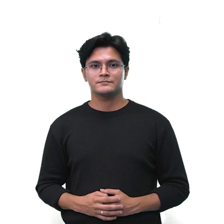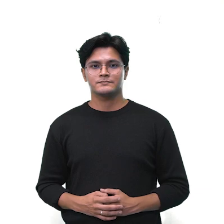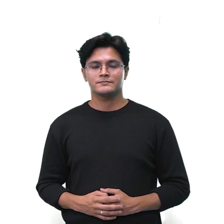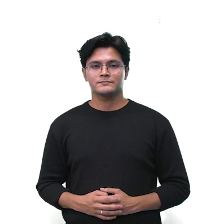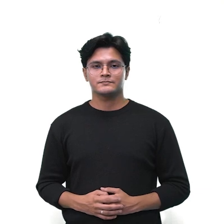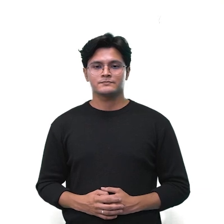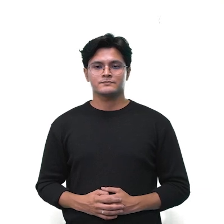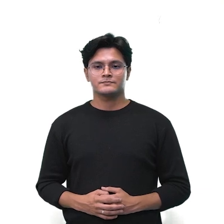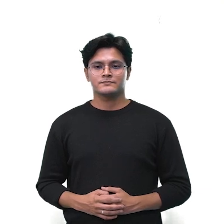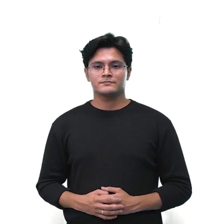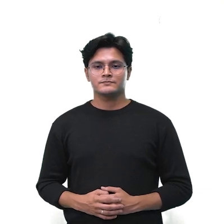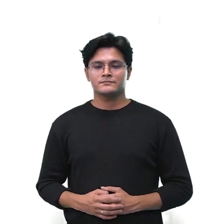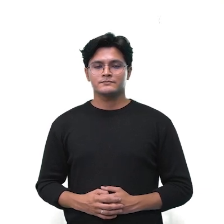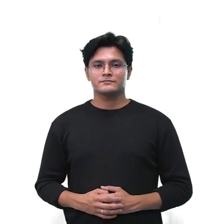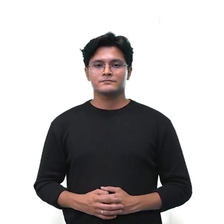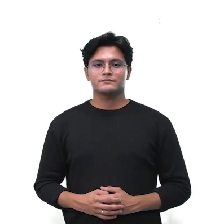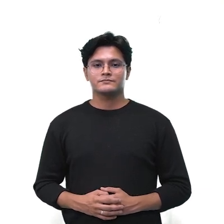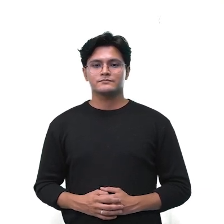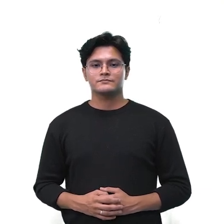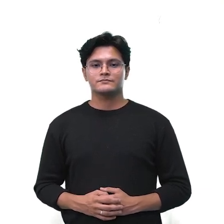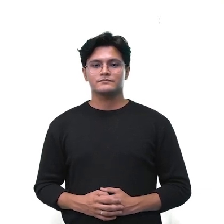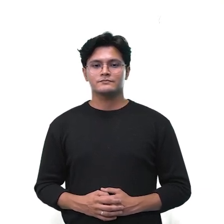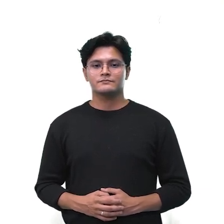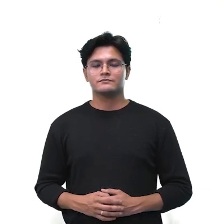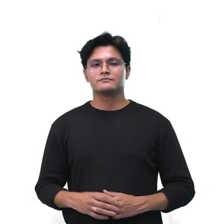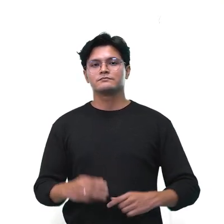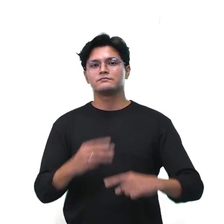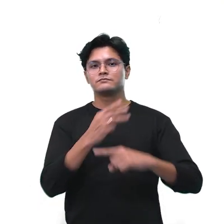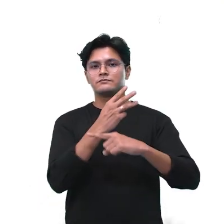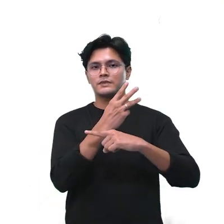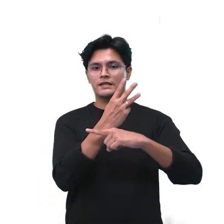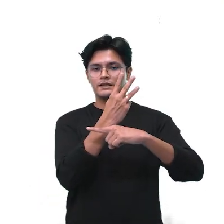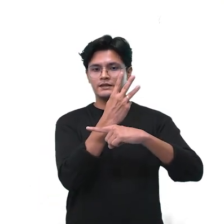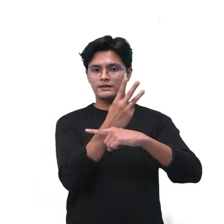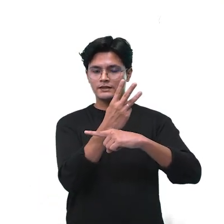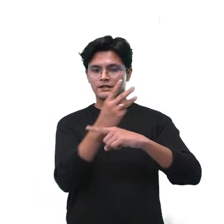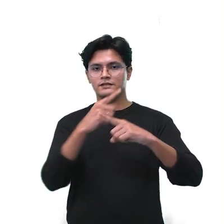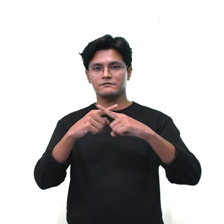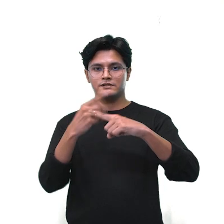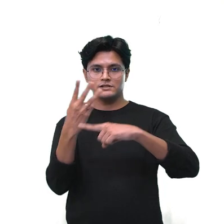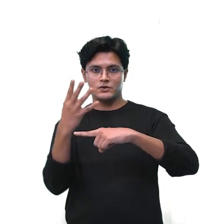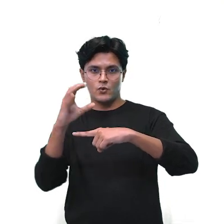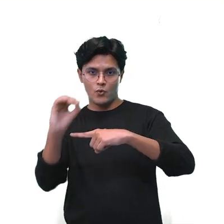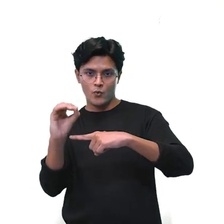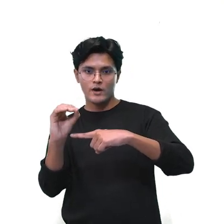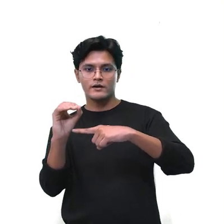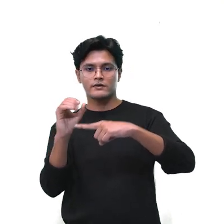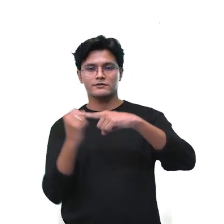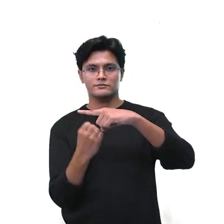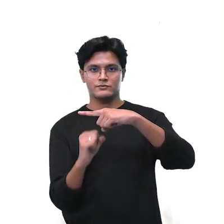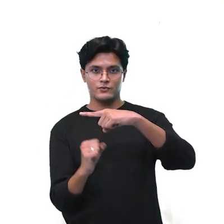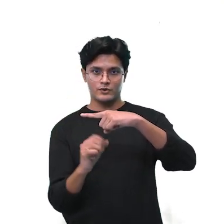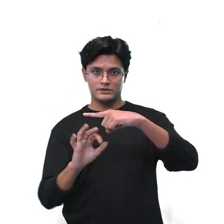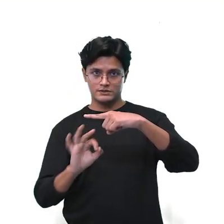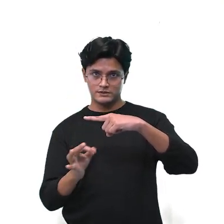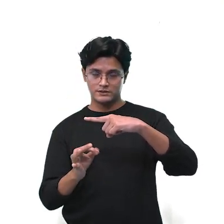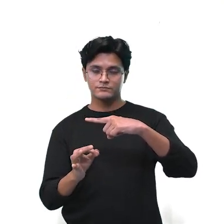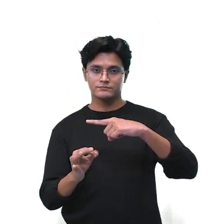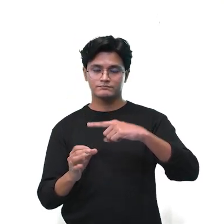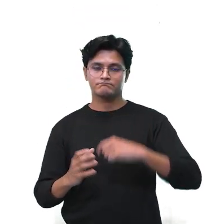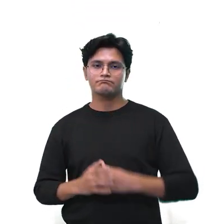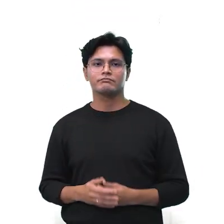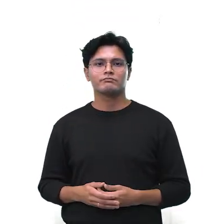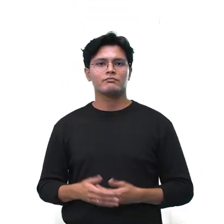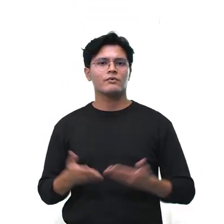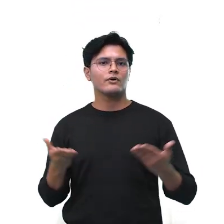aí, tudo isso dividido por 8. Tudo bem? Tranquilo até aí? Agora nós vamos